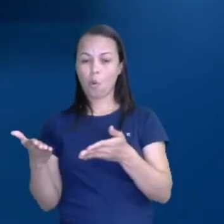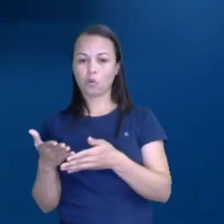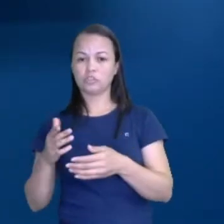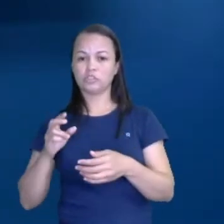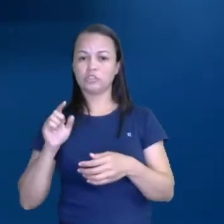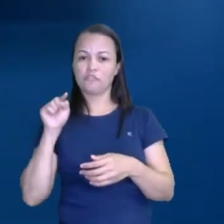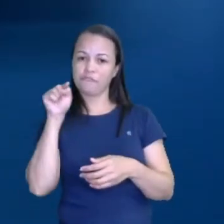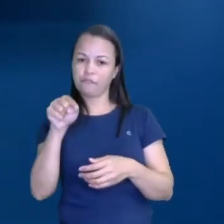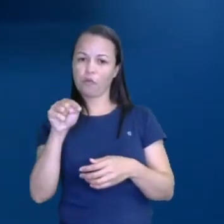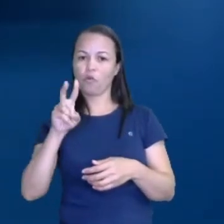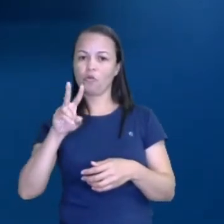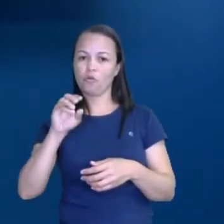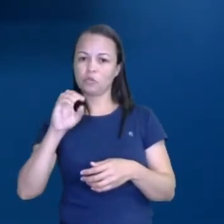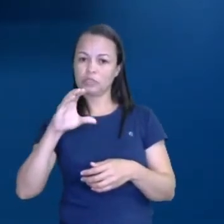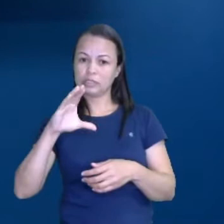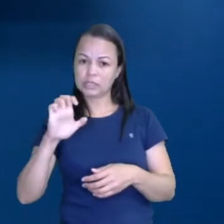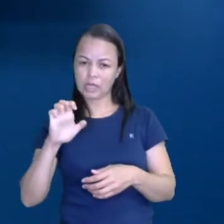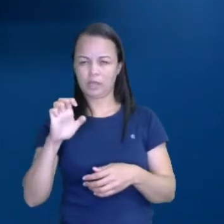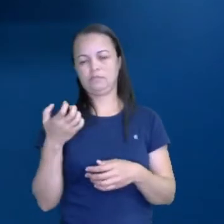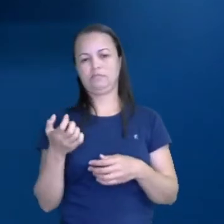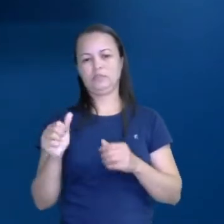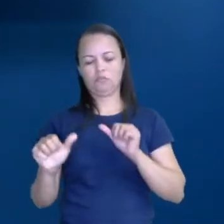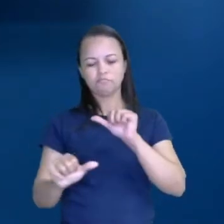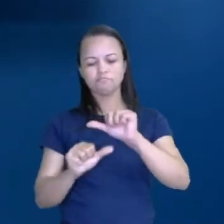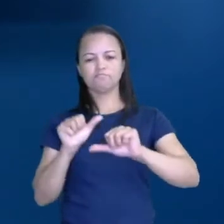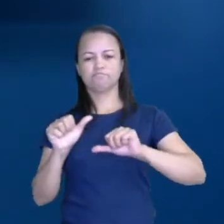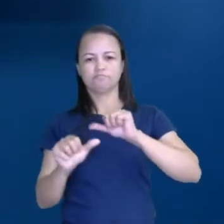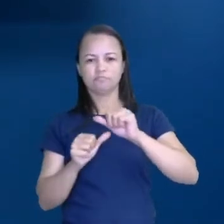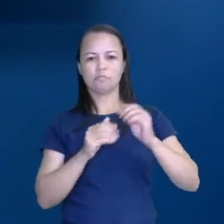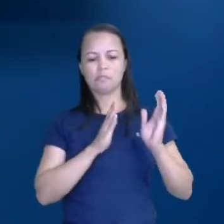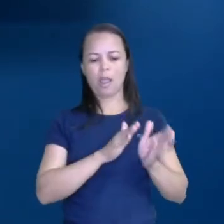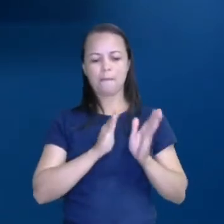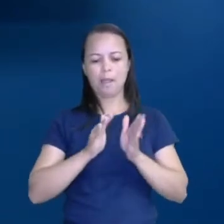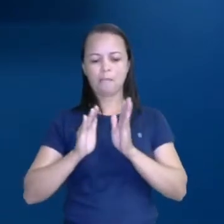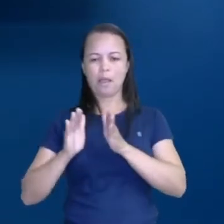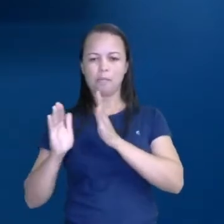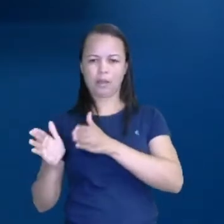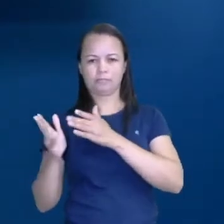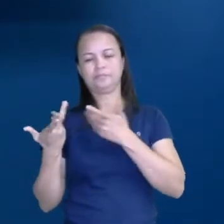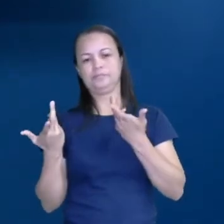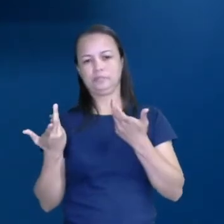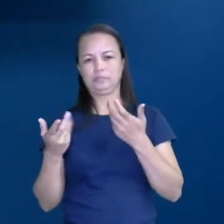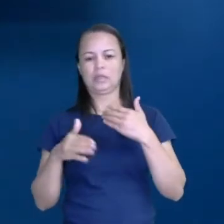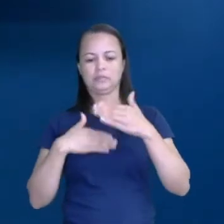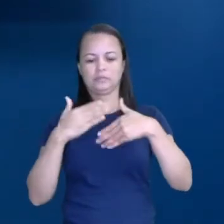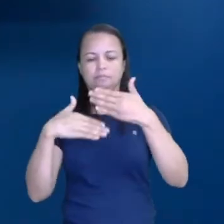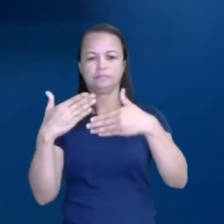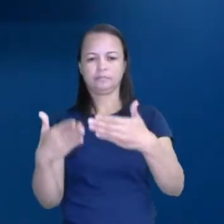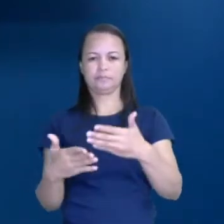por tudo isso? E isso aqui foi através do tempo, com o passar do tempo, tá certo?